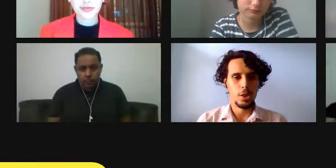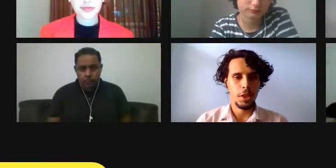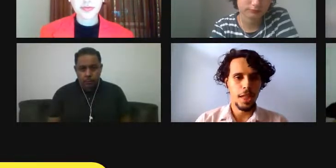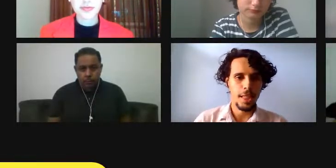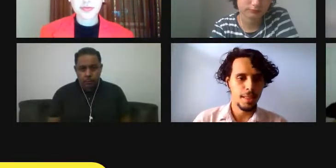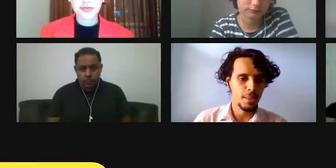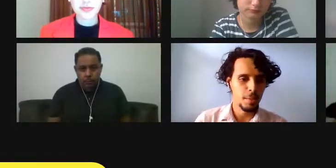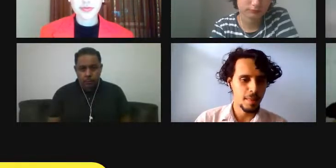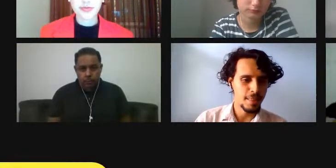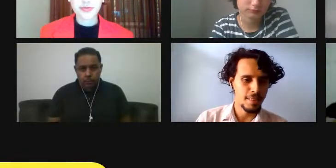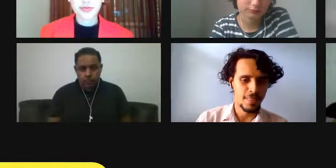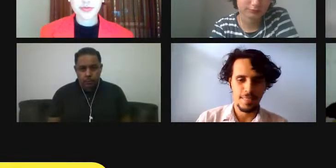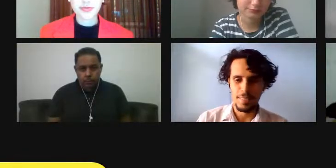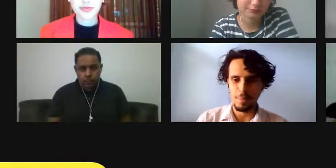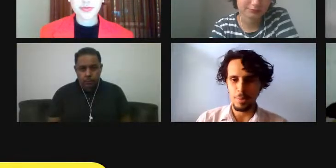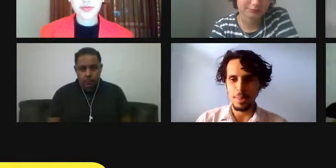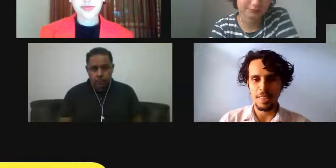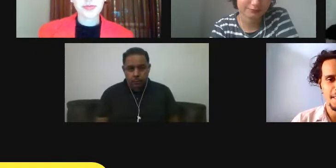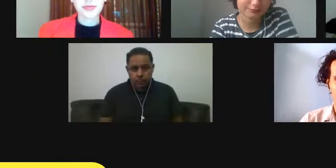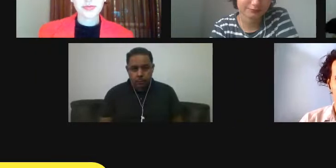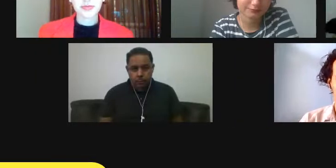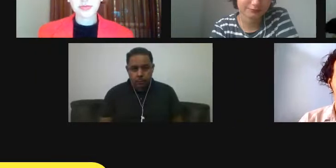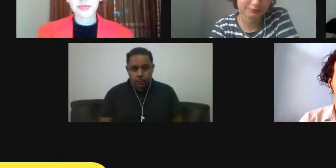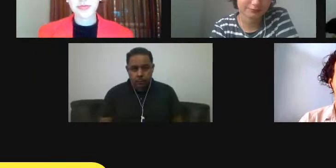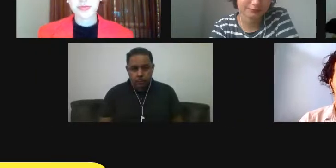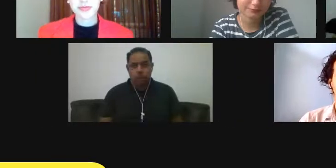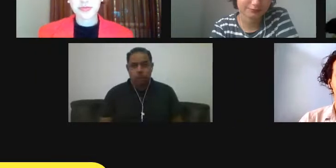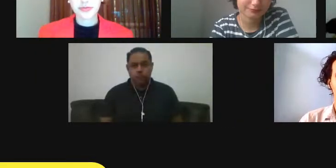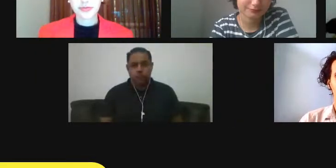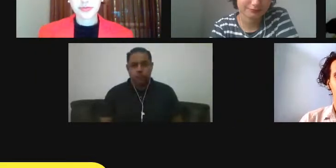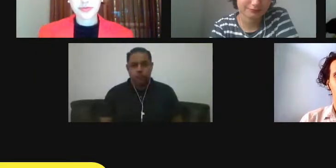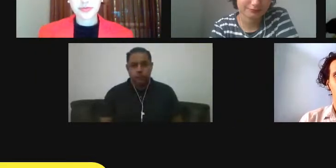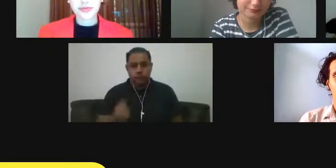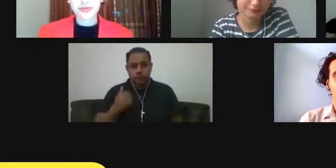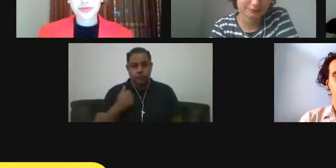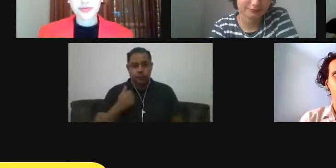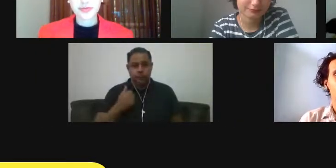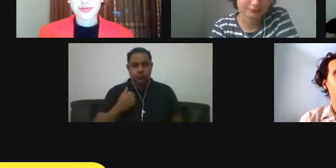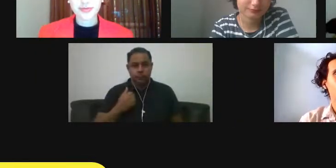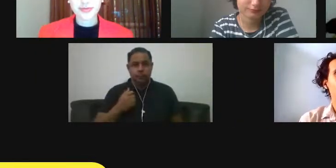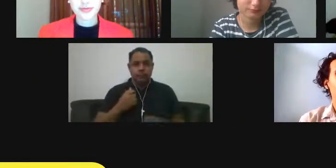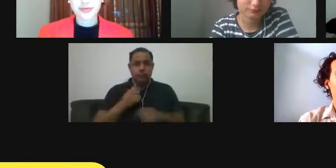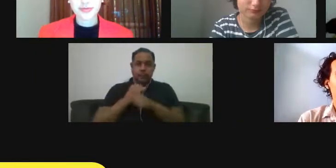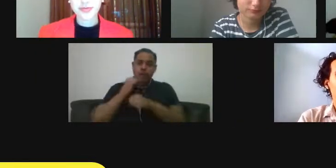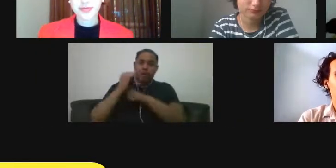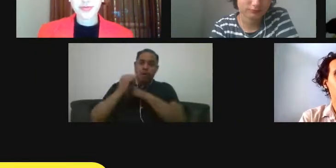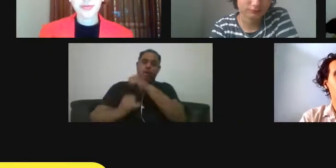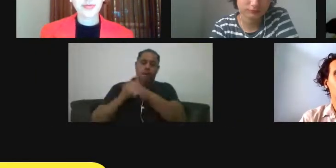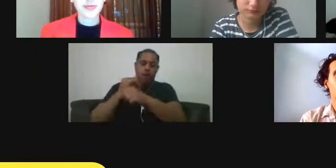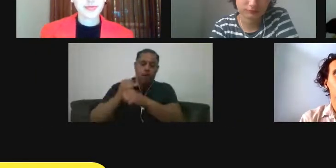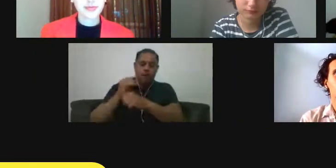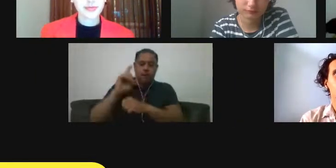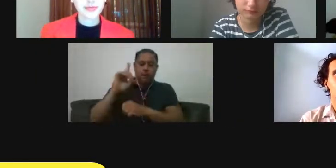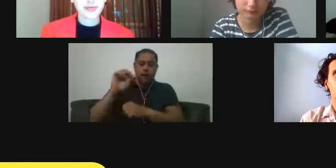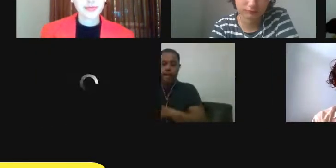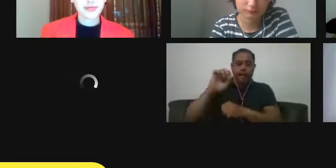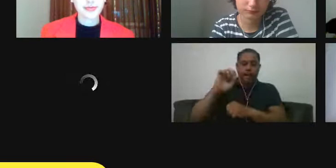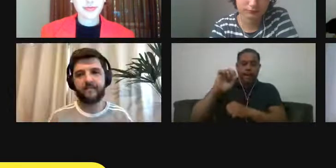Eu tinha caído, mas voltei. Caí, mas voltei. Bom, para mim, um sentimento